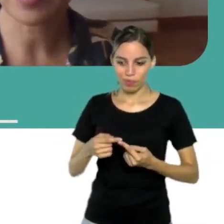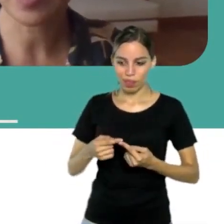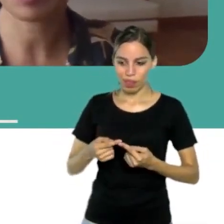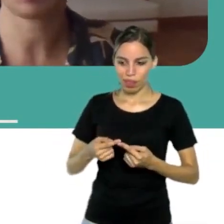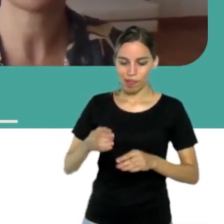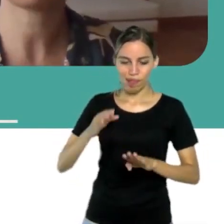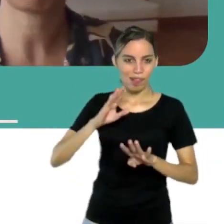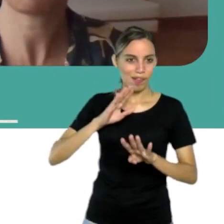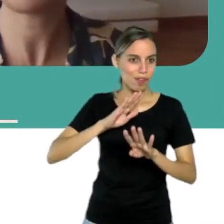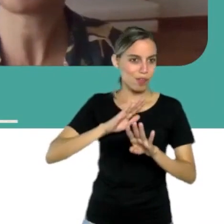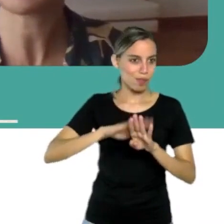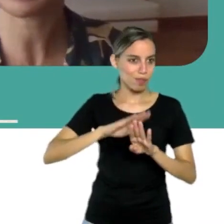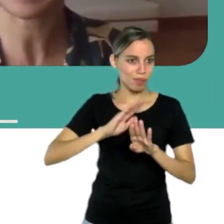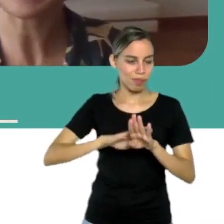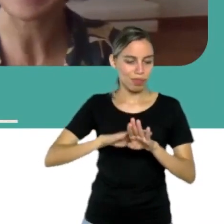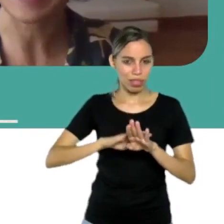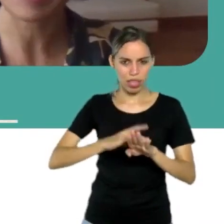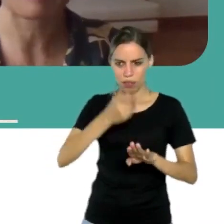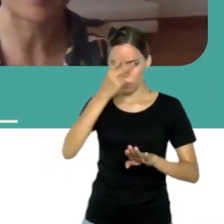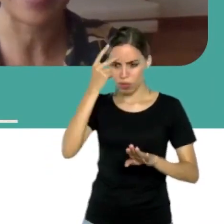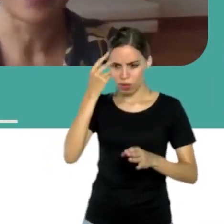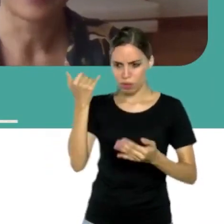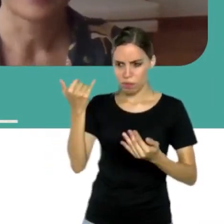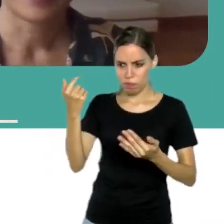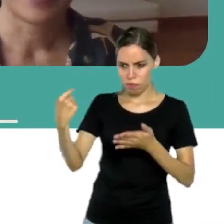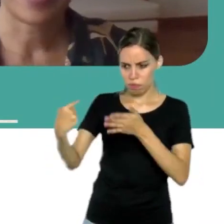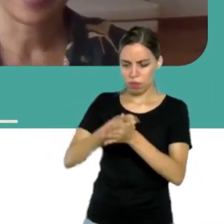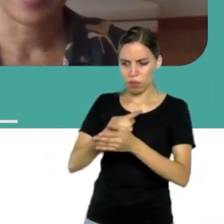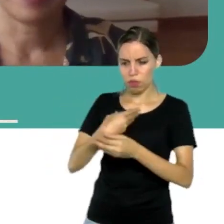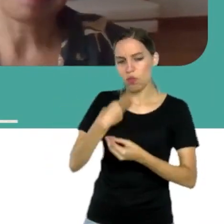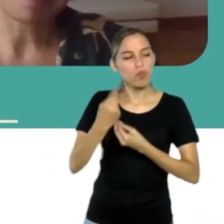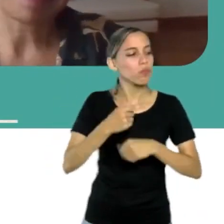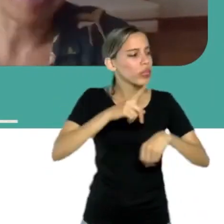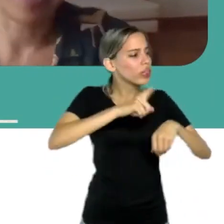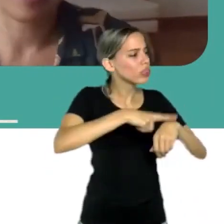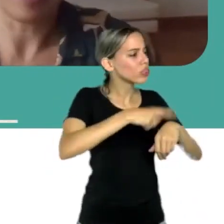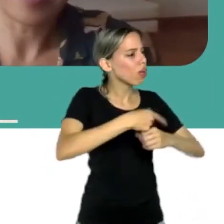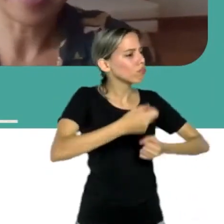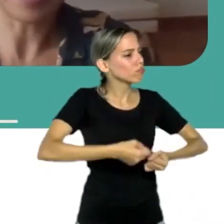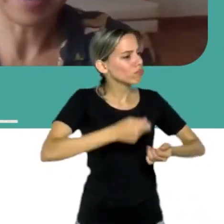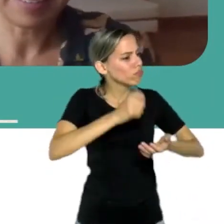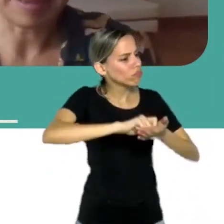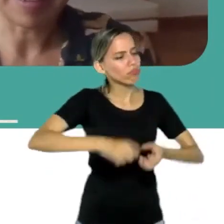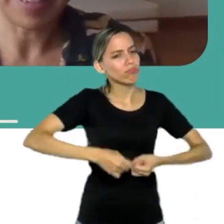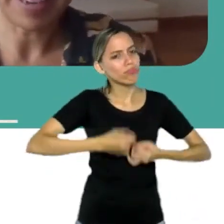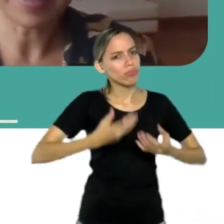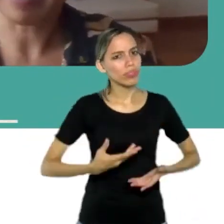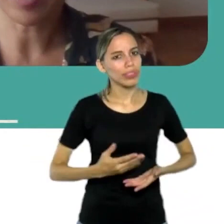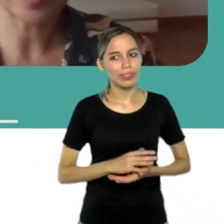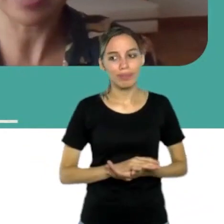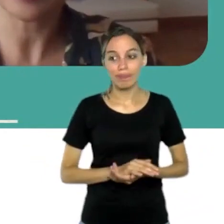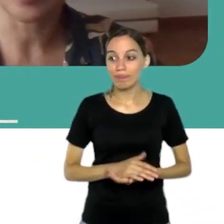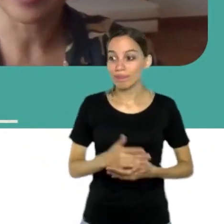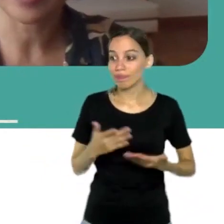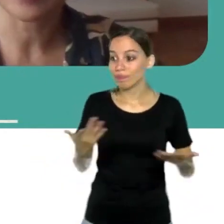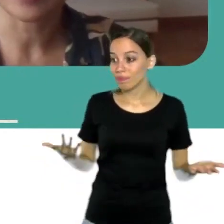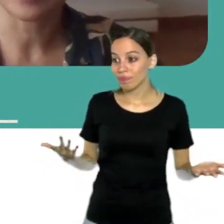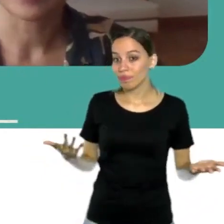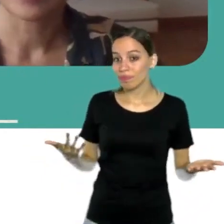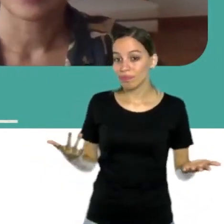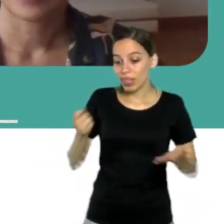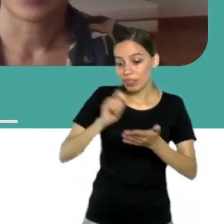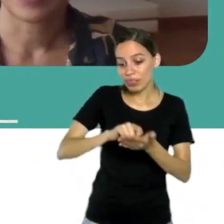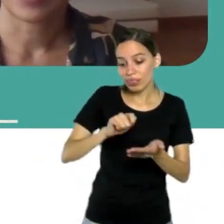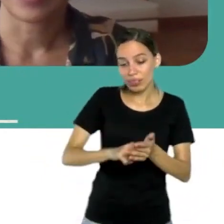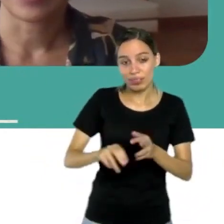tem, assim, às vezes as pessoas falam, pô, mas como é que você tem tempo, né? Mas você vê que a escrita também, ela tem a velocidade dela,